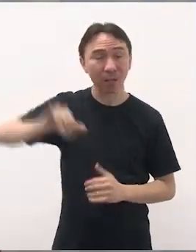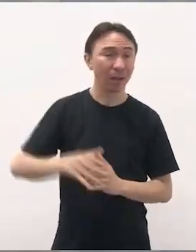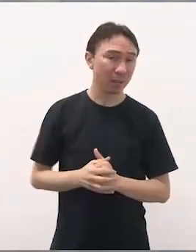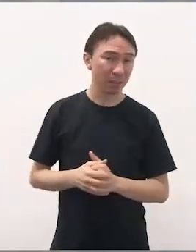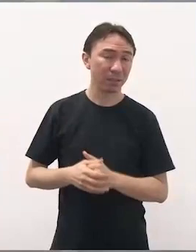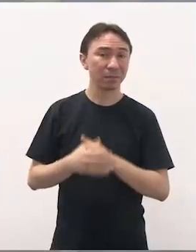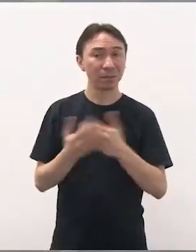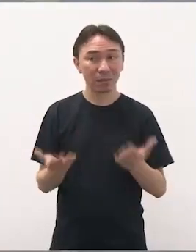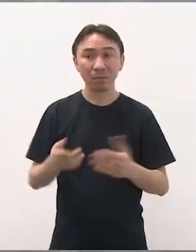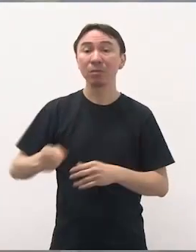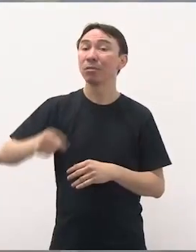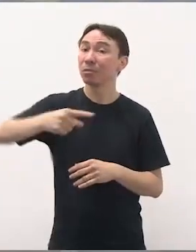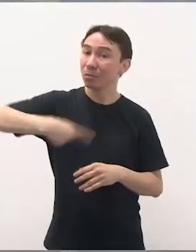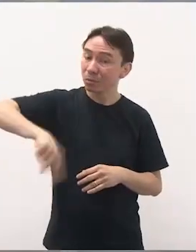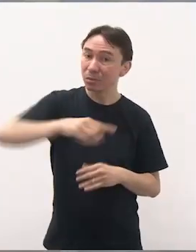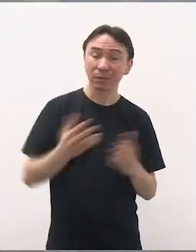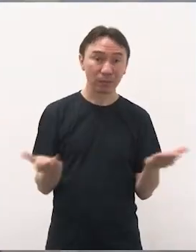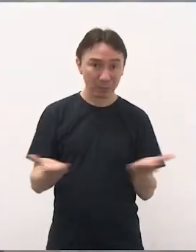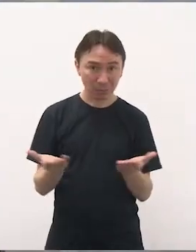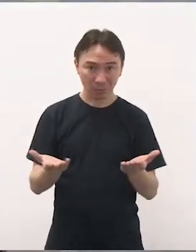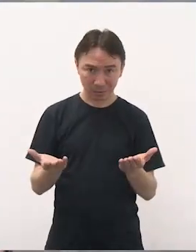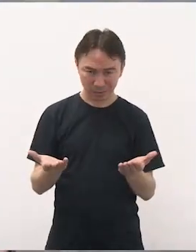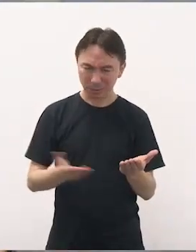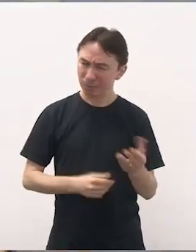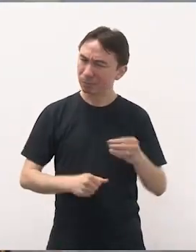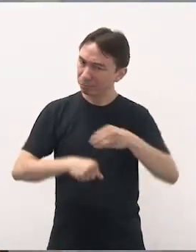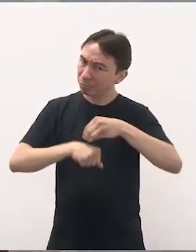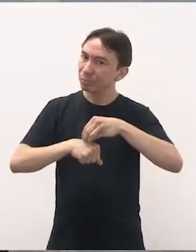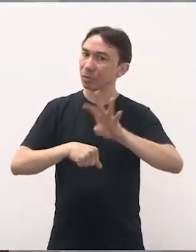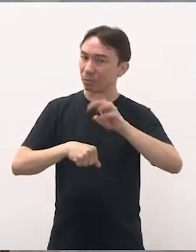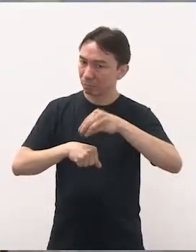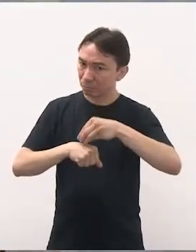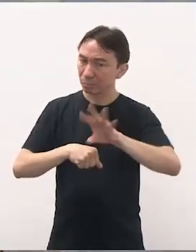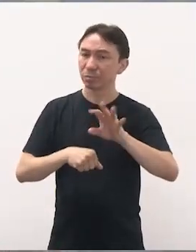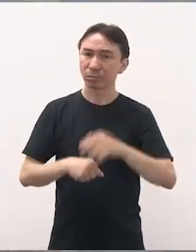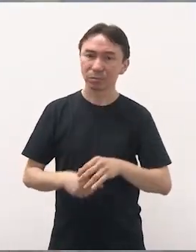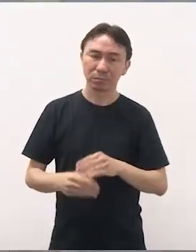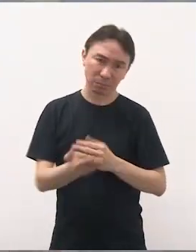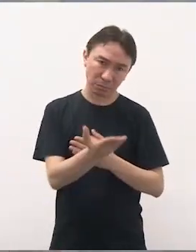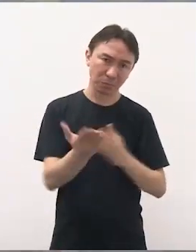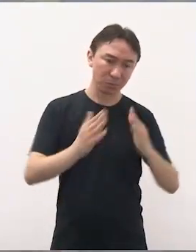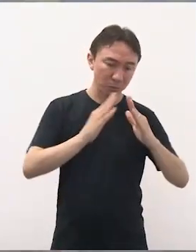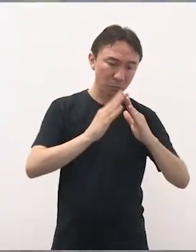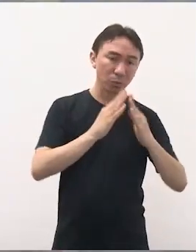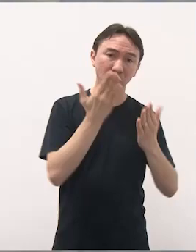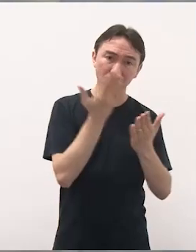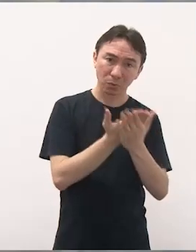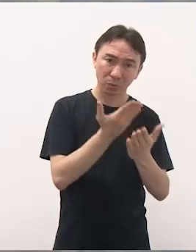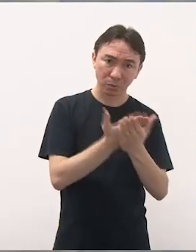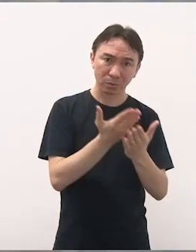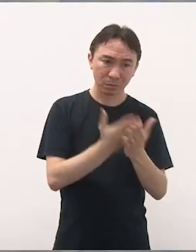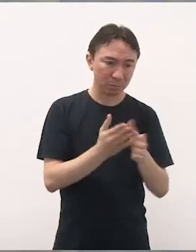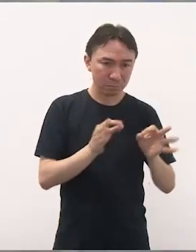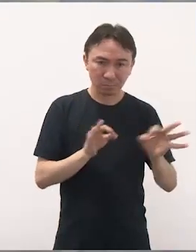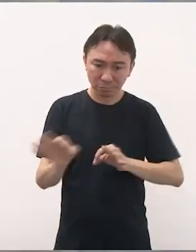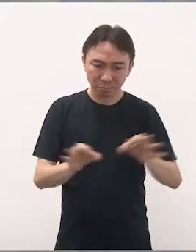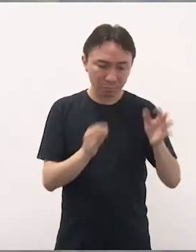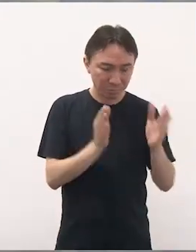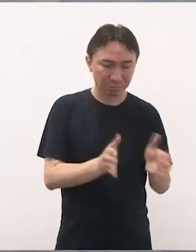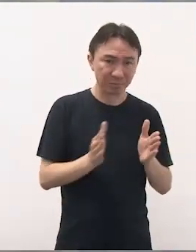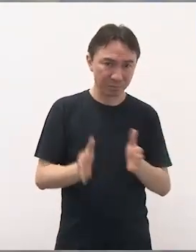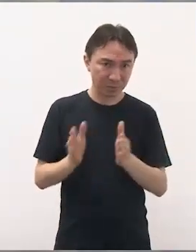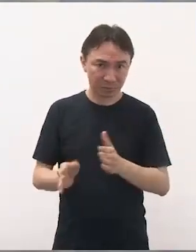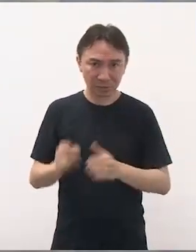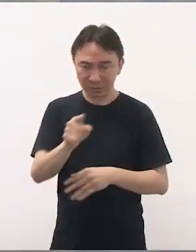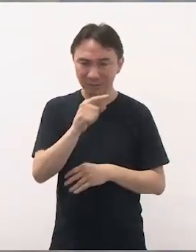uma sugestão, tá? Então, se a escola já se organizou e entende que as suas ações estão mais